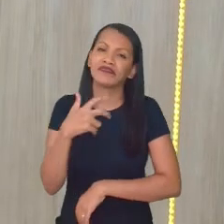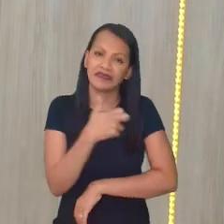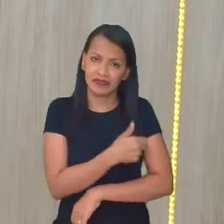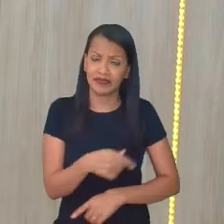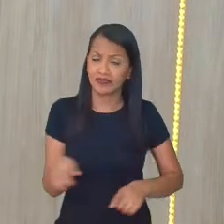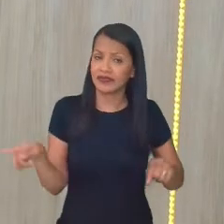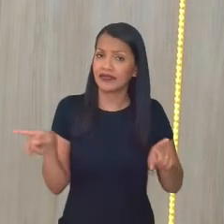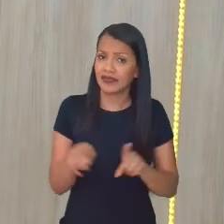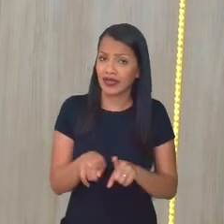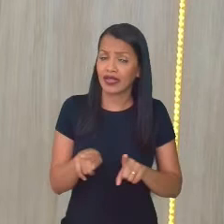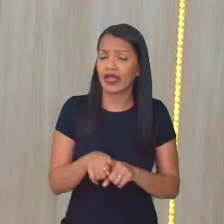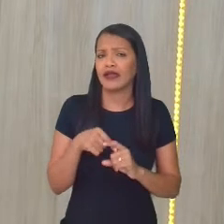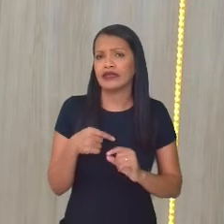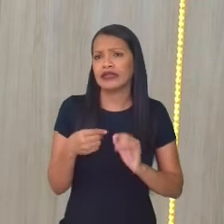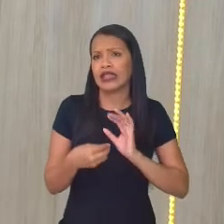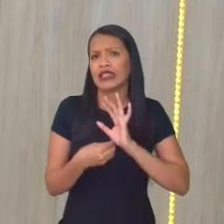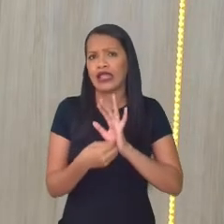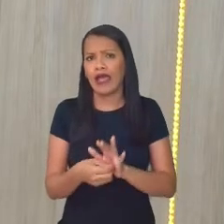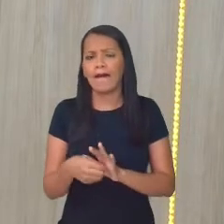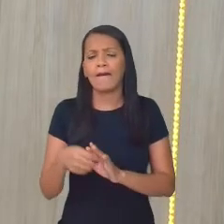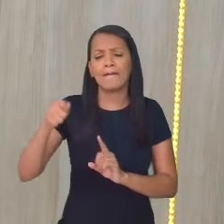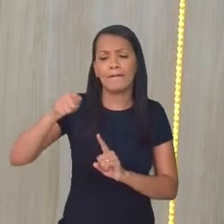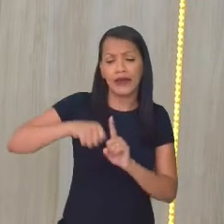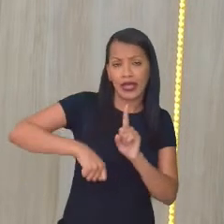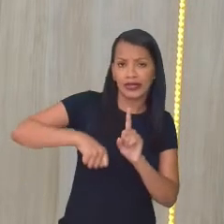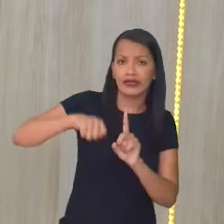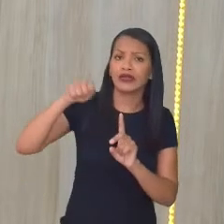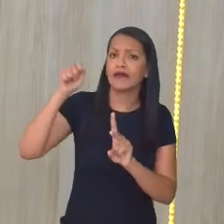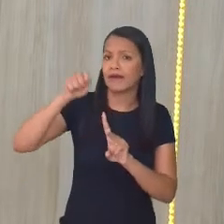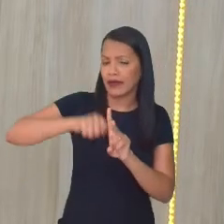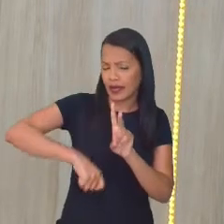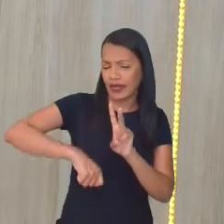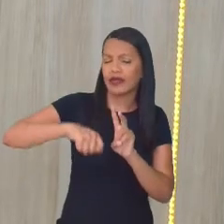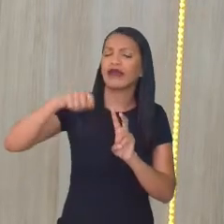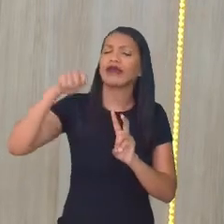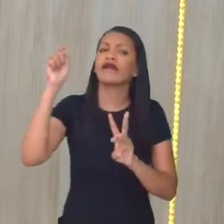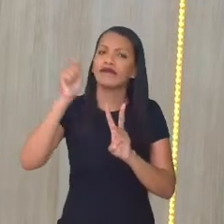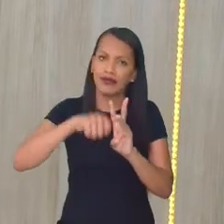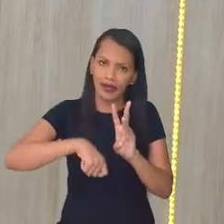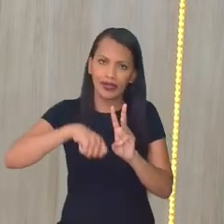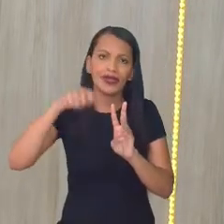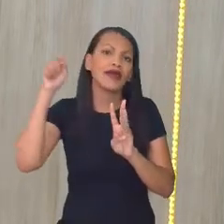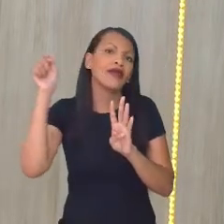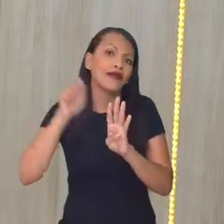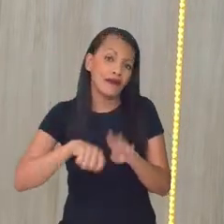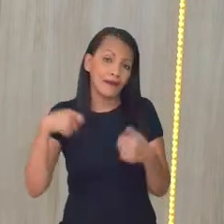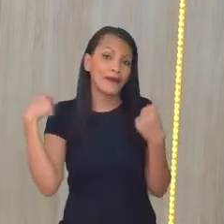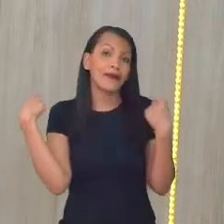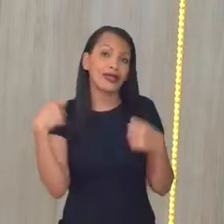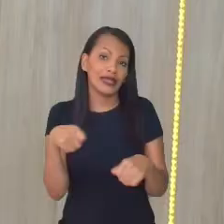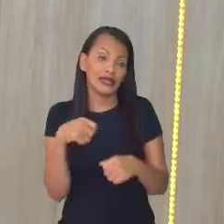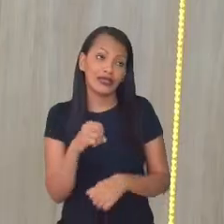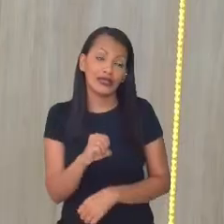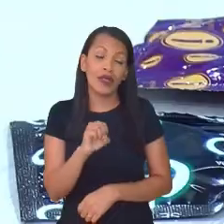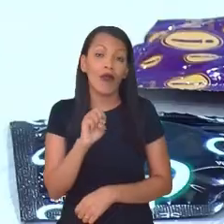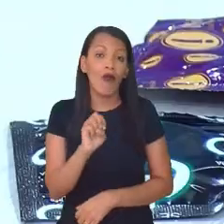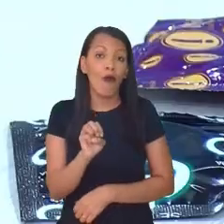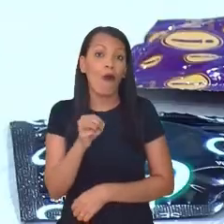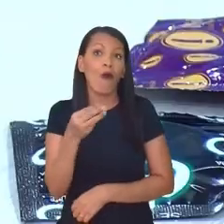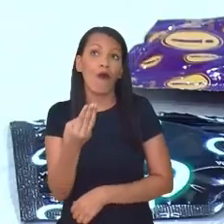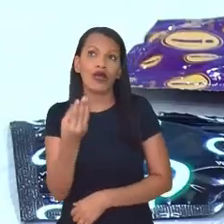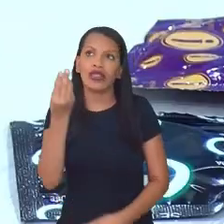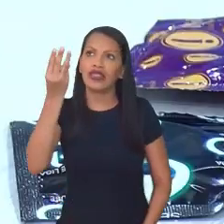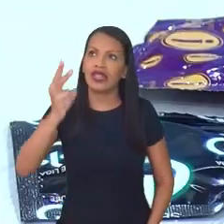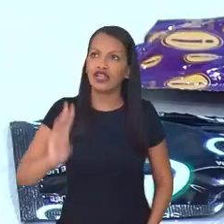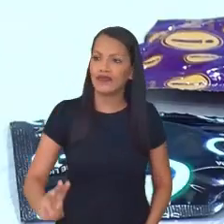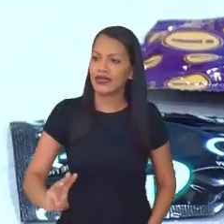Tem aquele que oferece a cada mês, a mulher tem que aplicar, ou então de 3 em 3 meses,